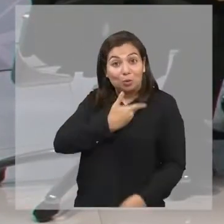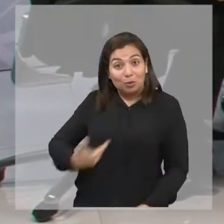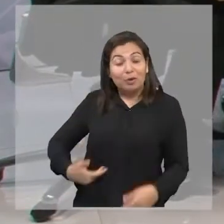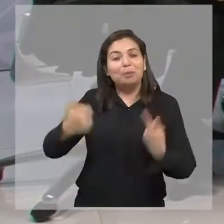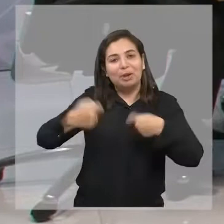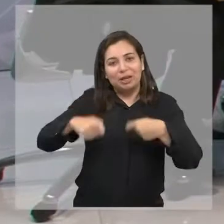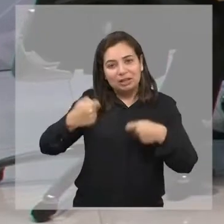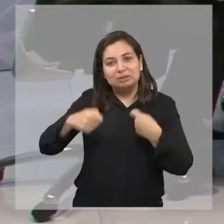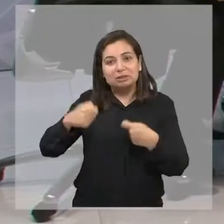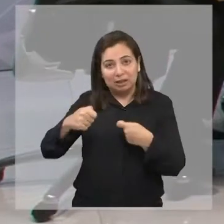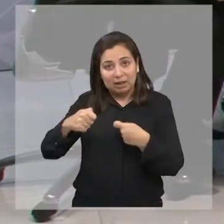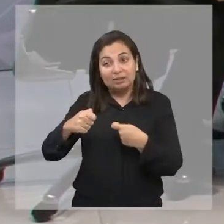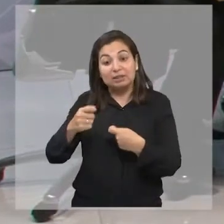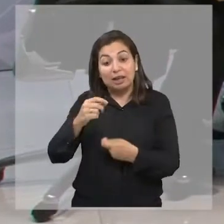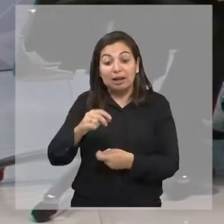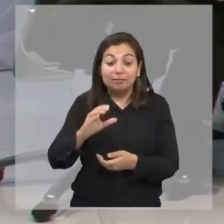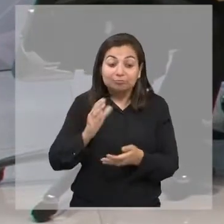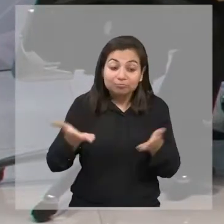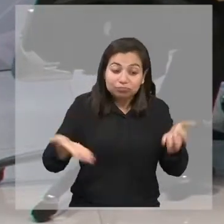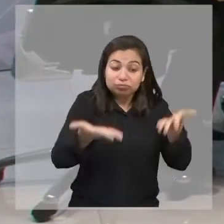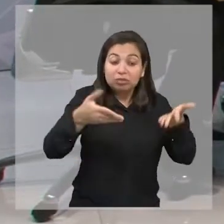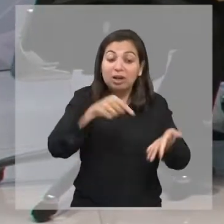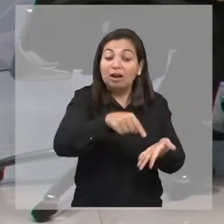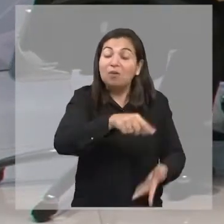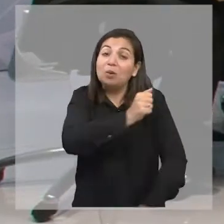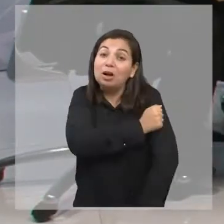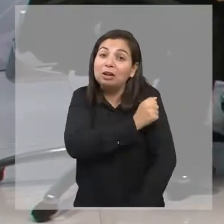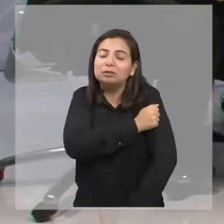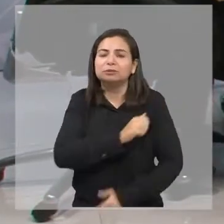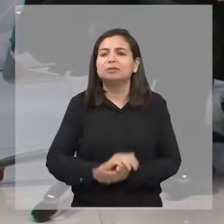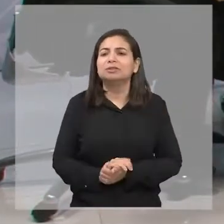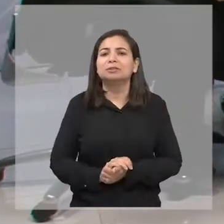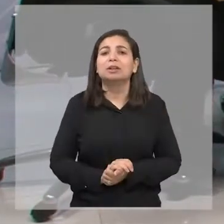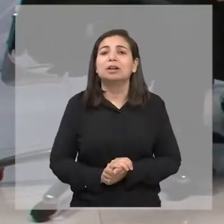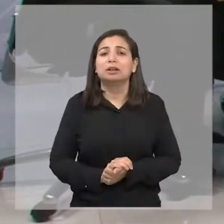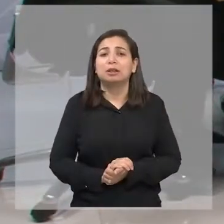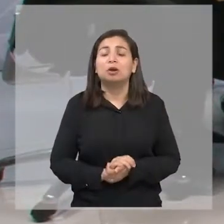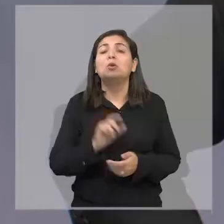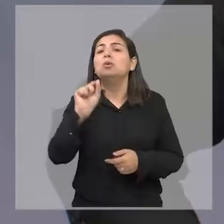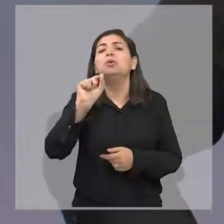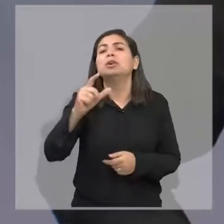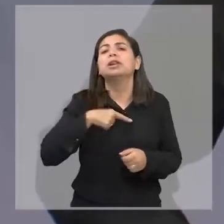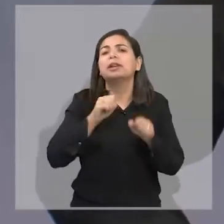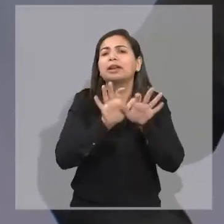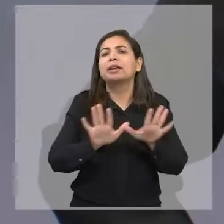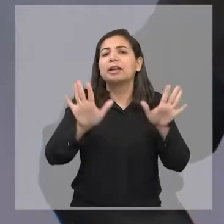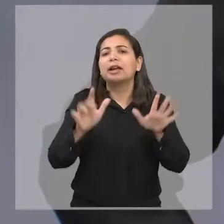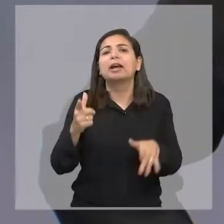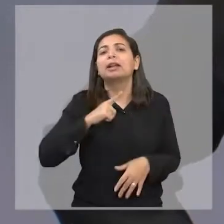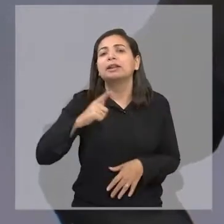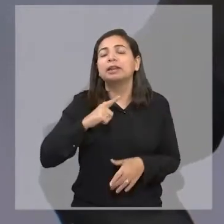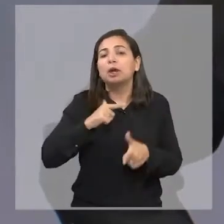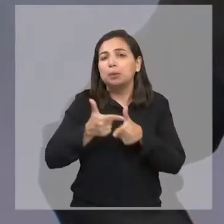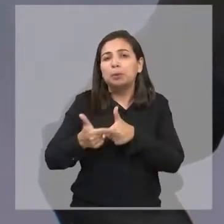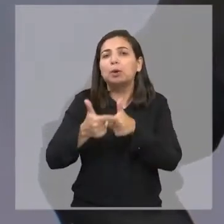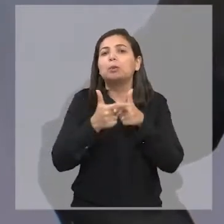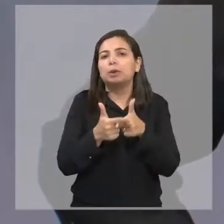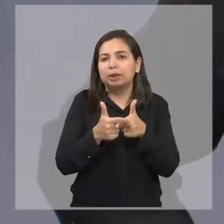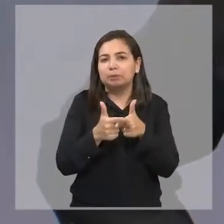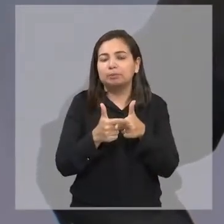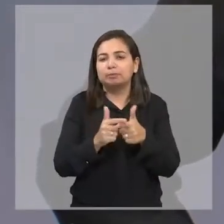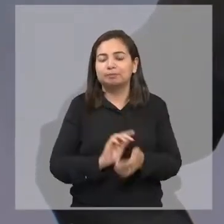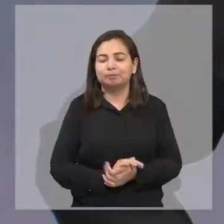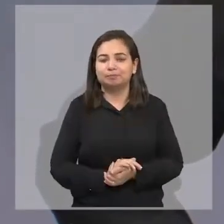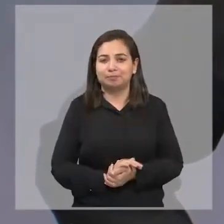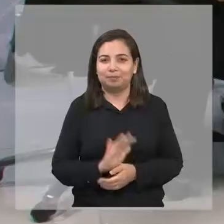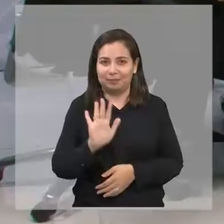acontece. Exatamente. Então, o que é que acontece? Por que, por exemplo, a Universidade Federal, qual é o problema dela cobrar mais mensalidade de quem pode pagar?